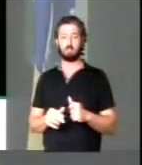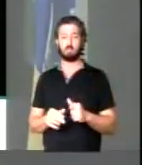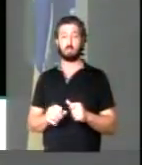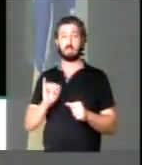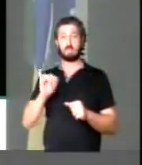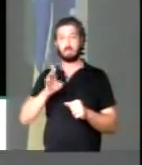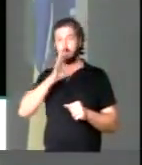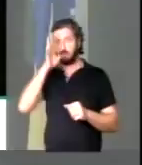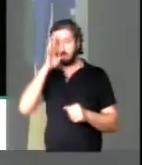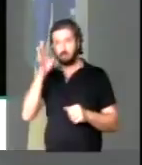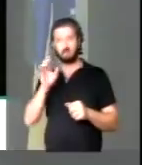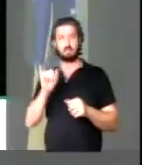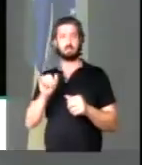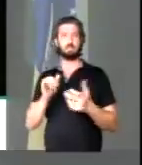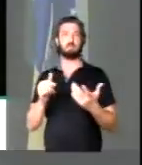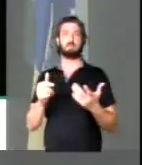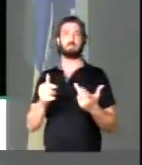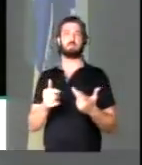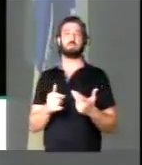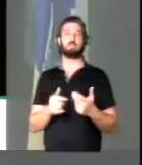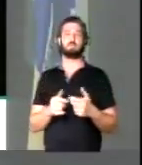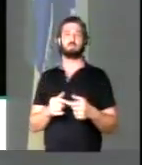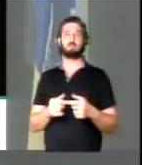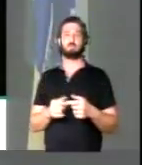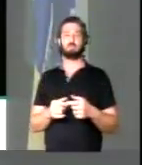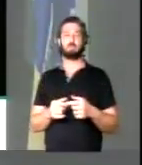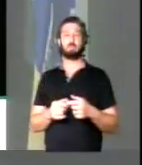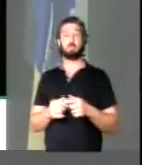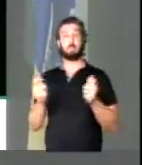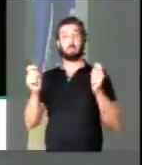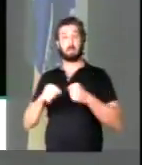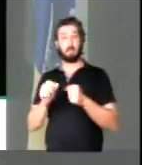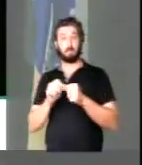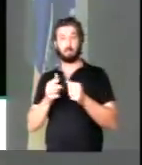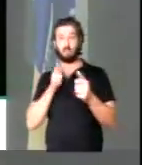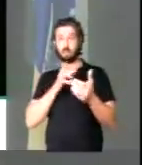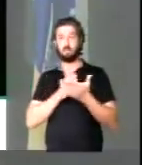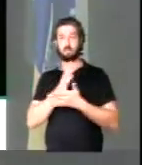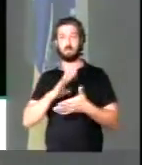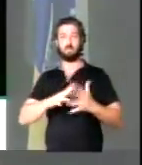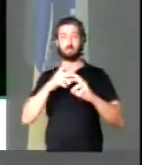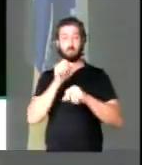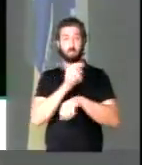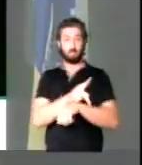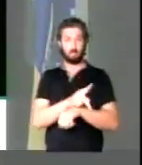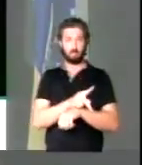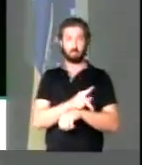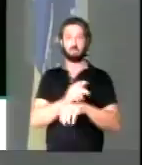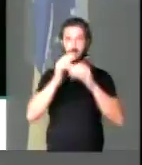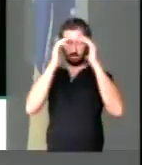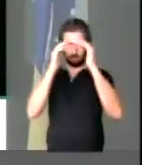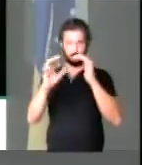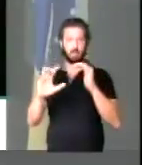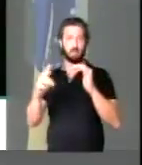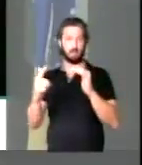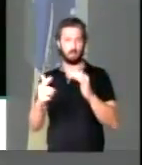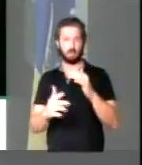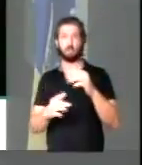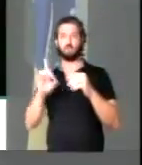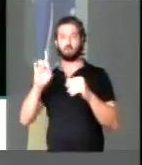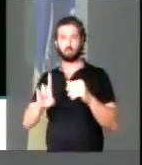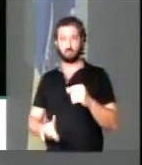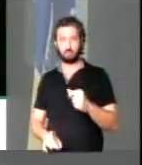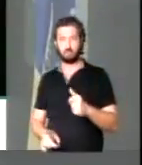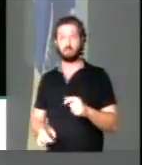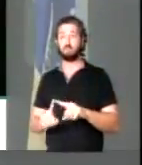de excesso que puder ser feito para a aprovação da reforma da Previdência, respeitando aos direitos